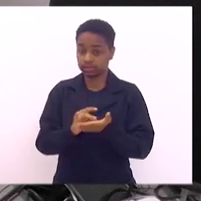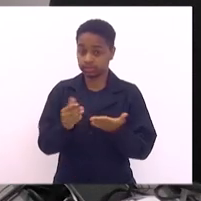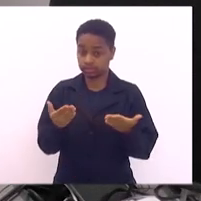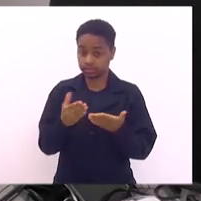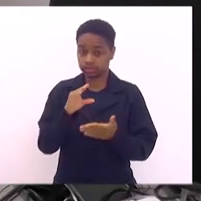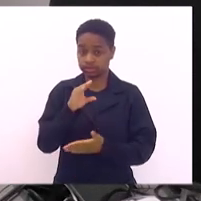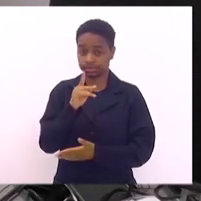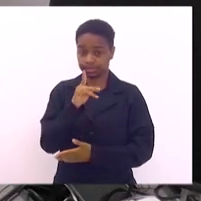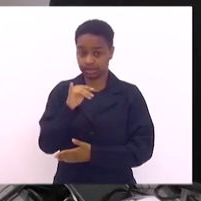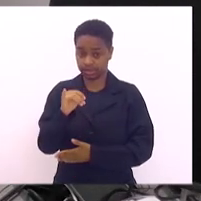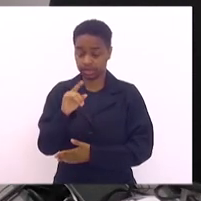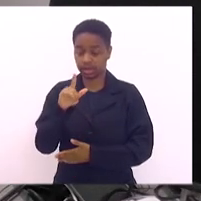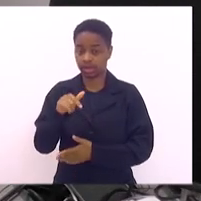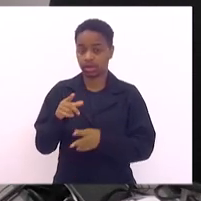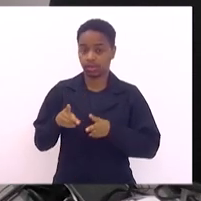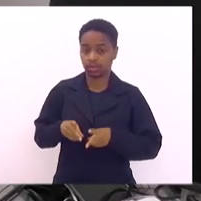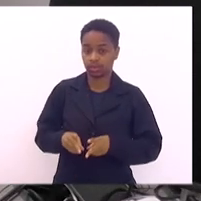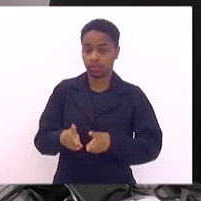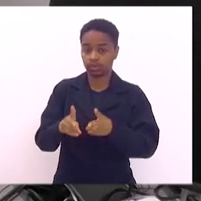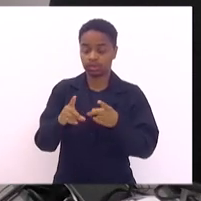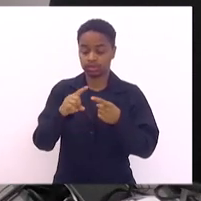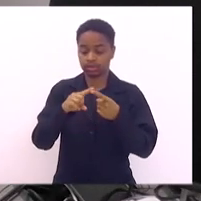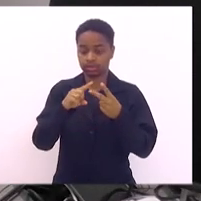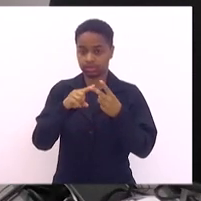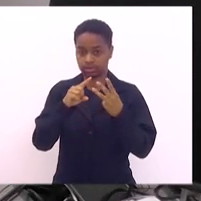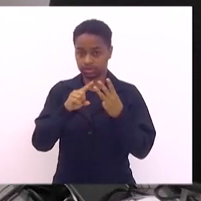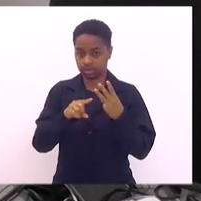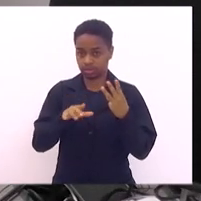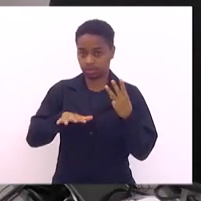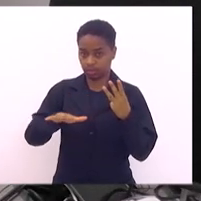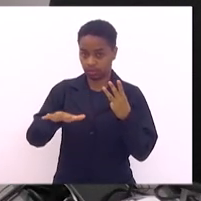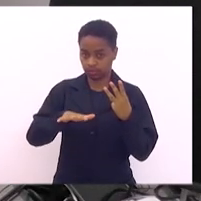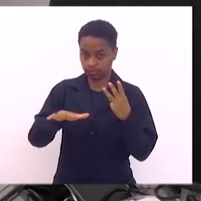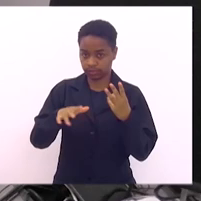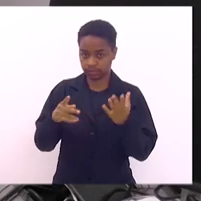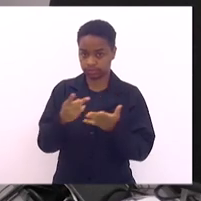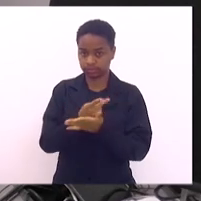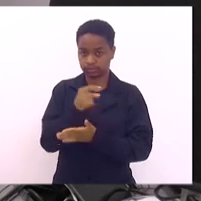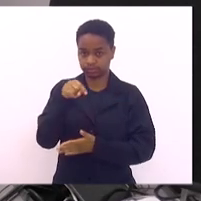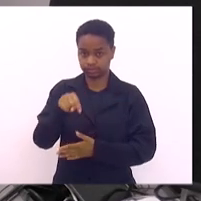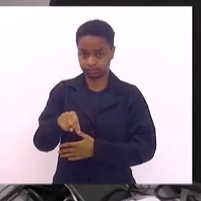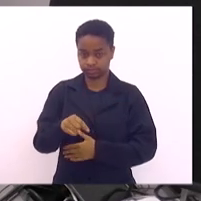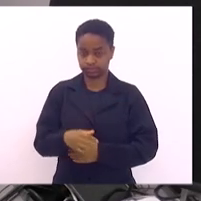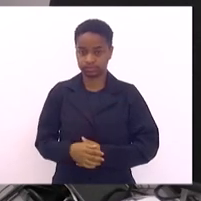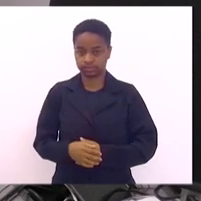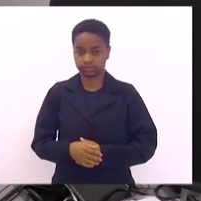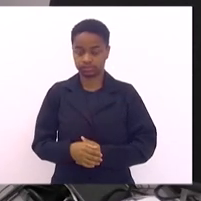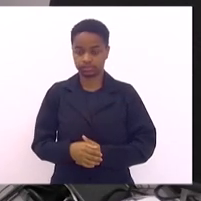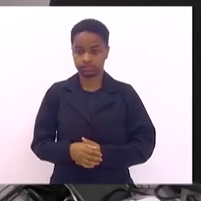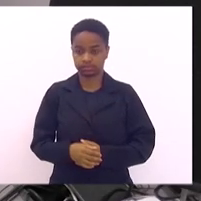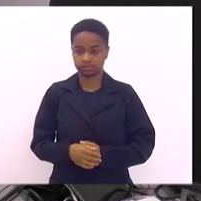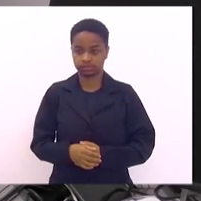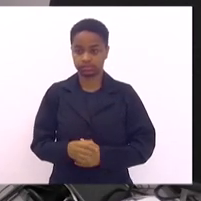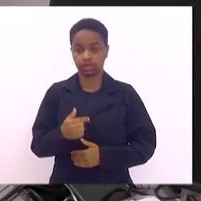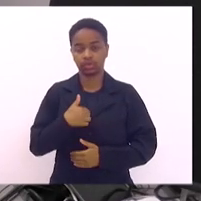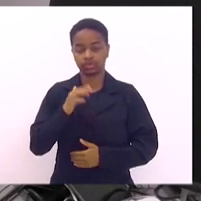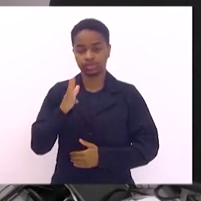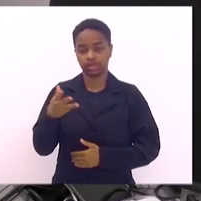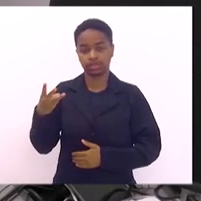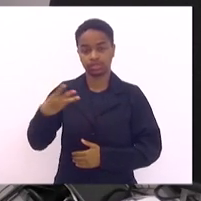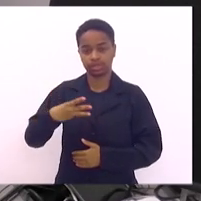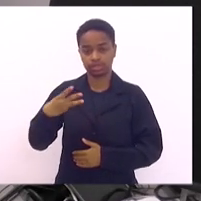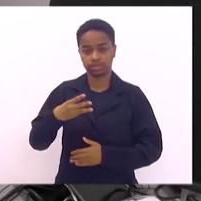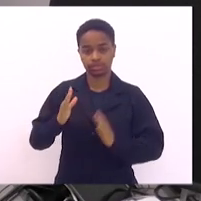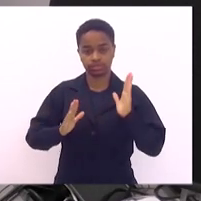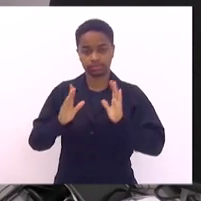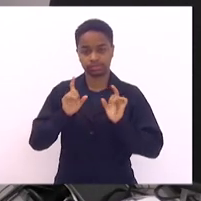uma continuidade de três movimentos que aconteceram nessa casa, né? Eu estou no meu terceiro mandato.